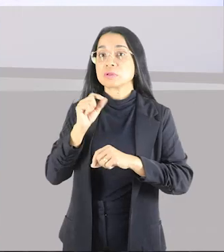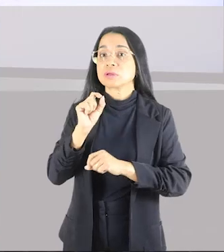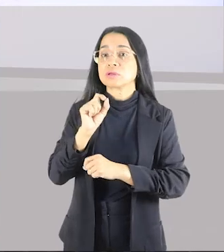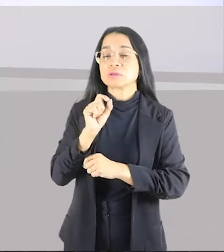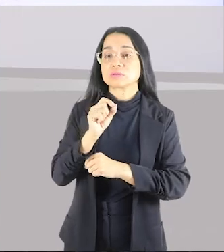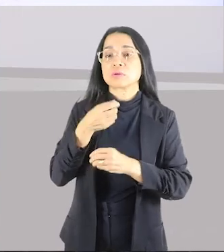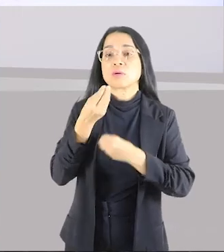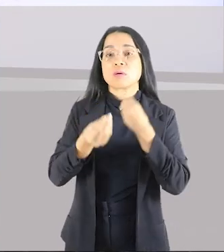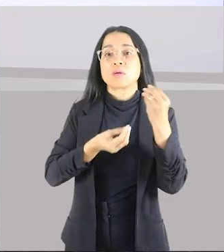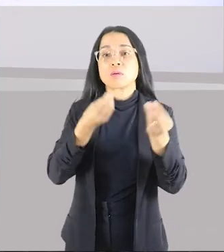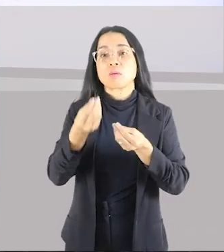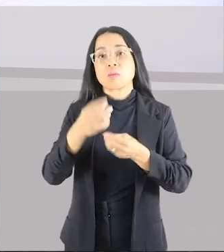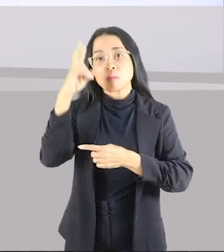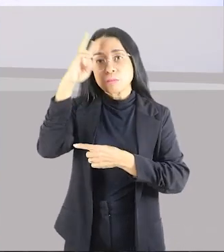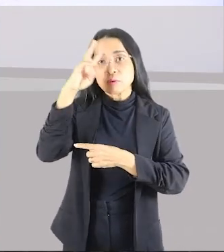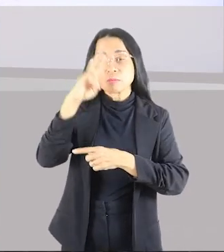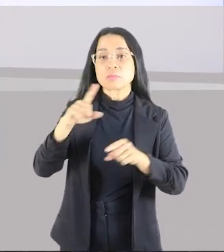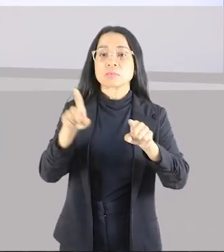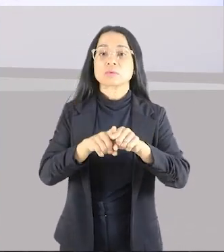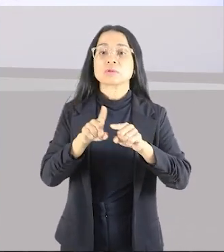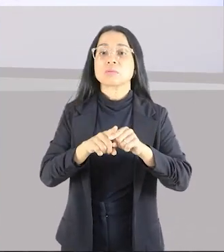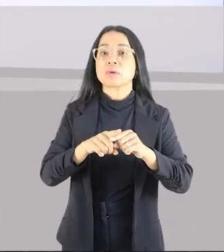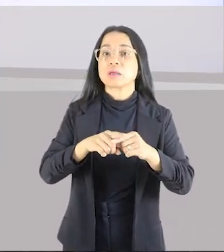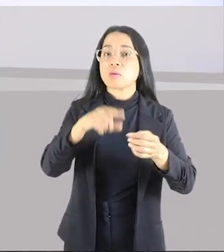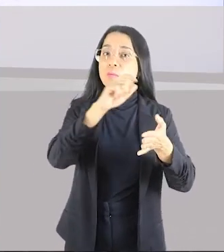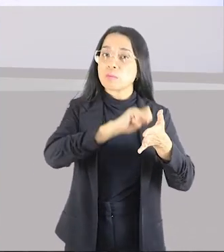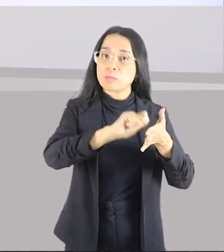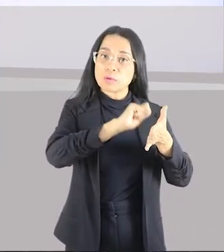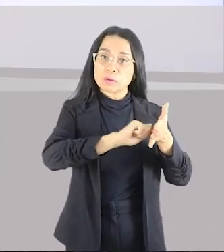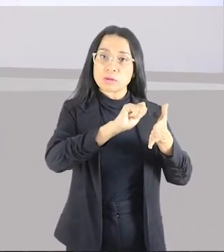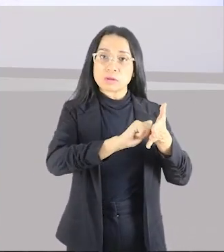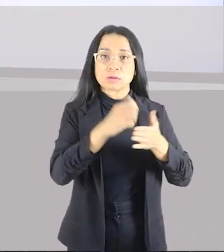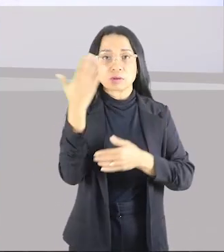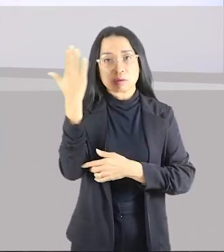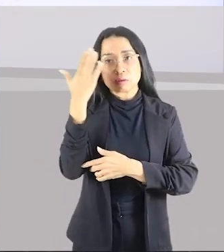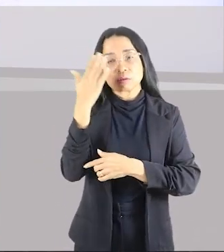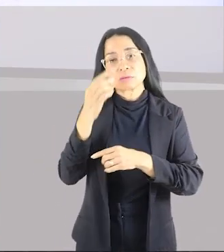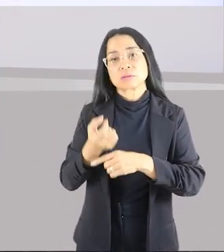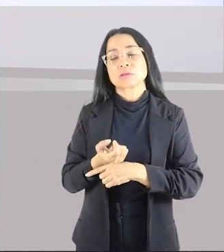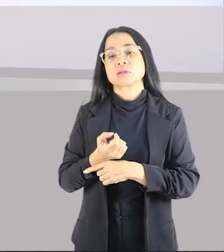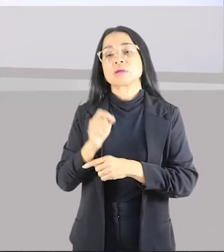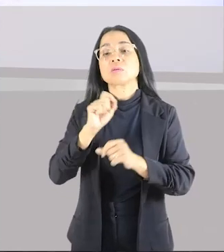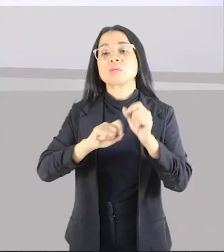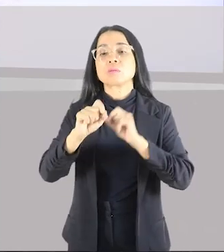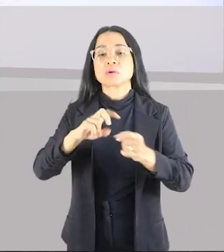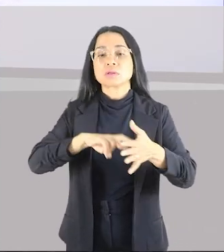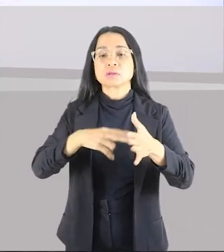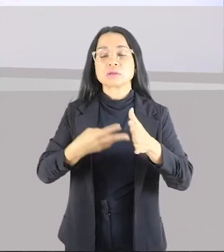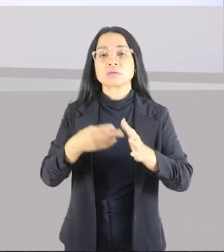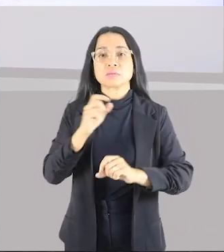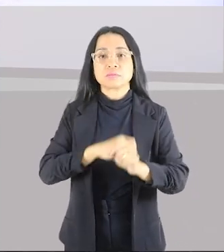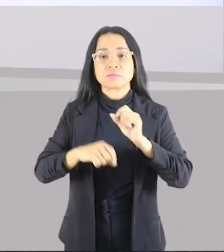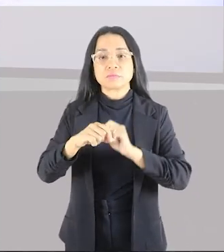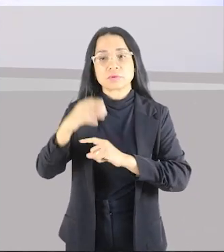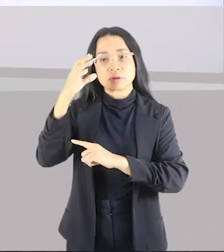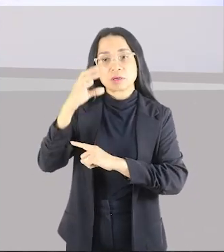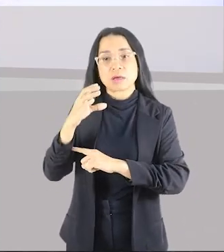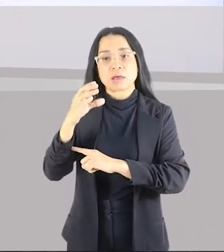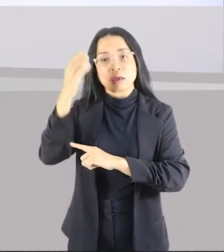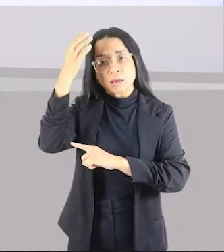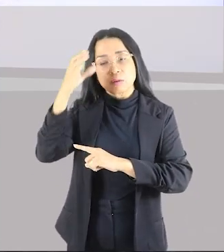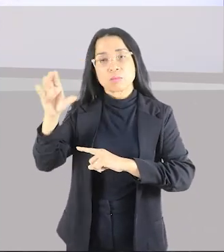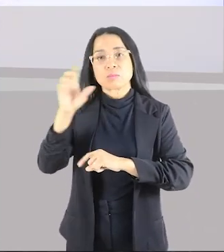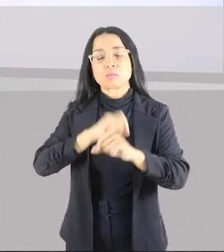memória e como registro. E aí, para a gente entender um pouco sobre o que significa cultura, a gente